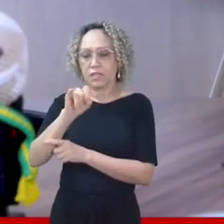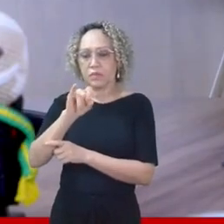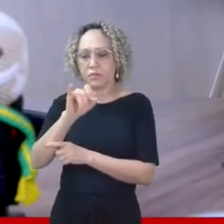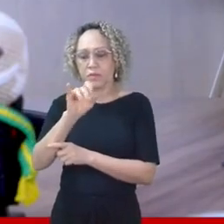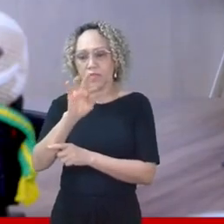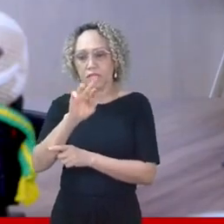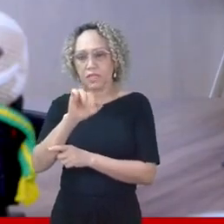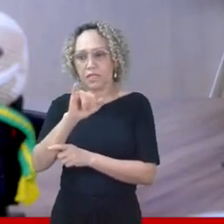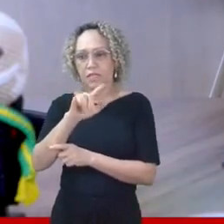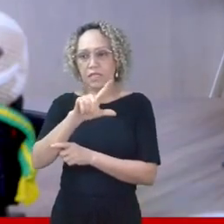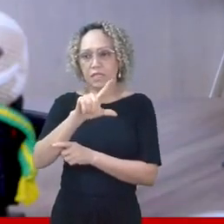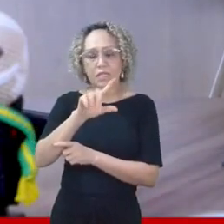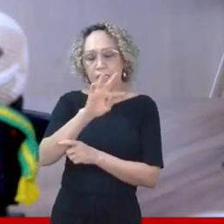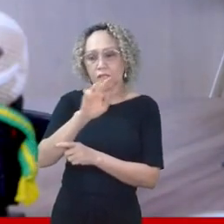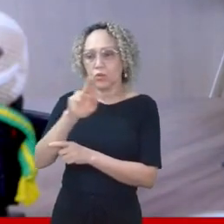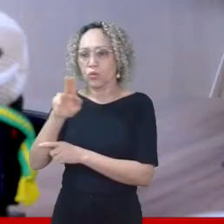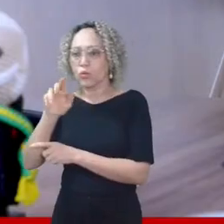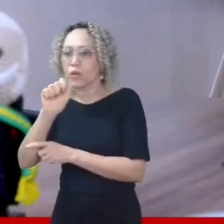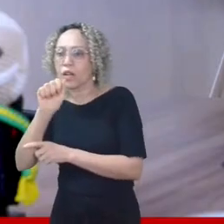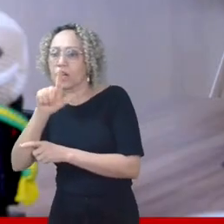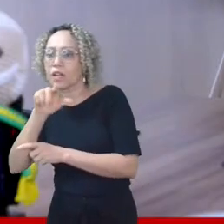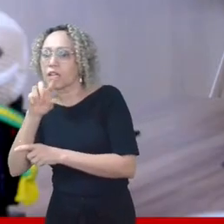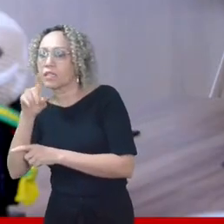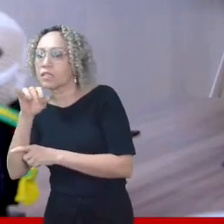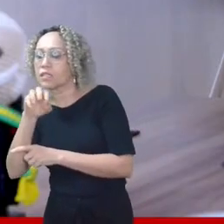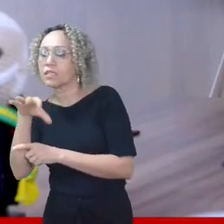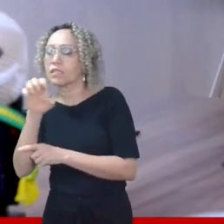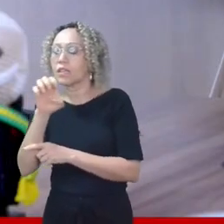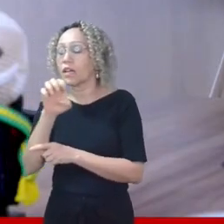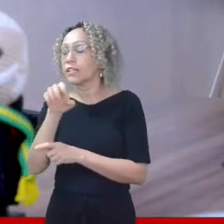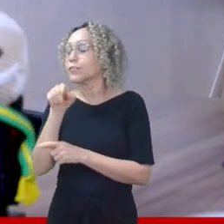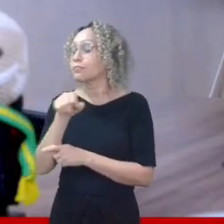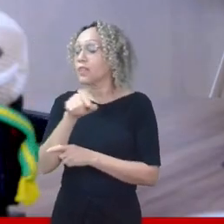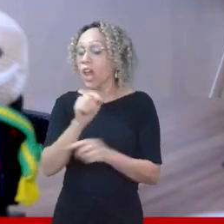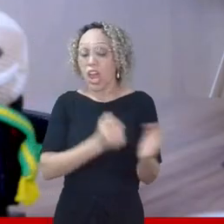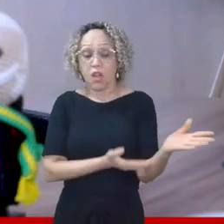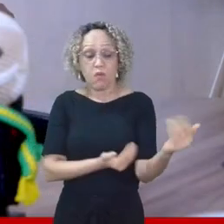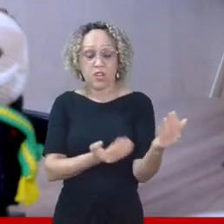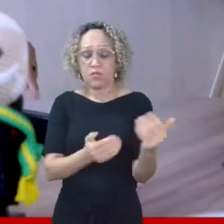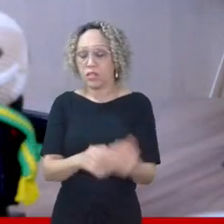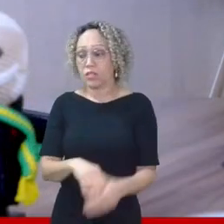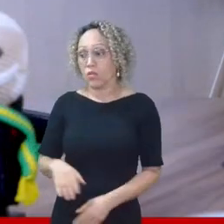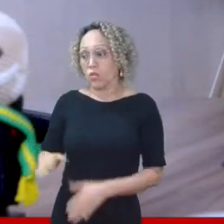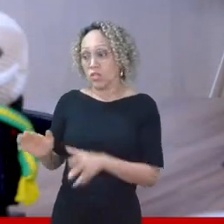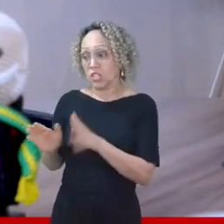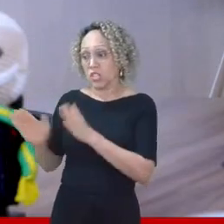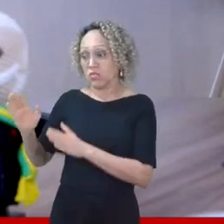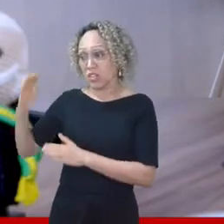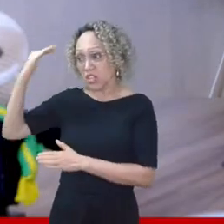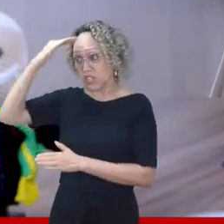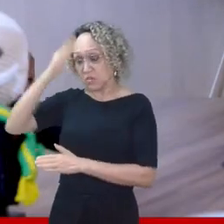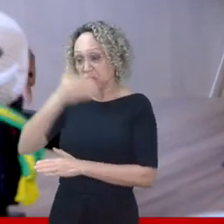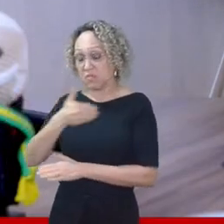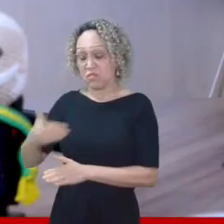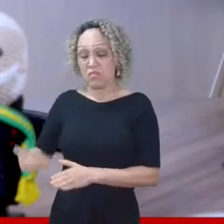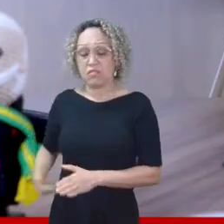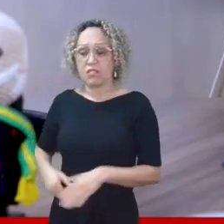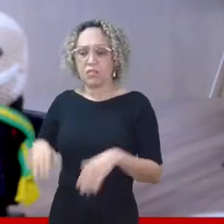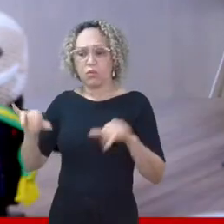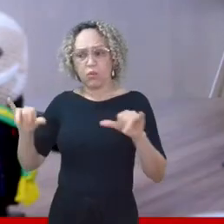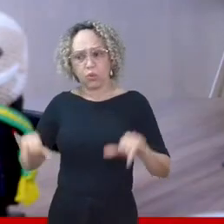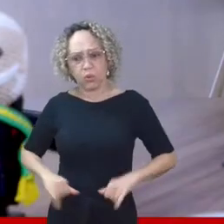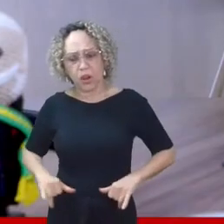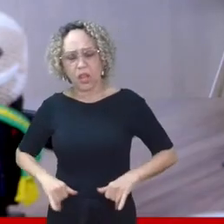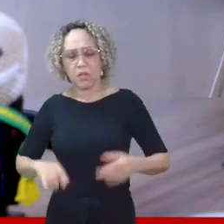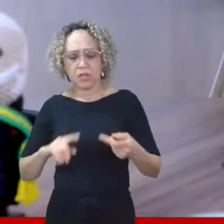juventude, inclusive, que sofreu muito durante os anos do governo do Bolsonaro. É uma juventude que não tinha emprego, que não estava estudando,